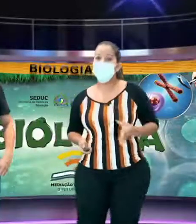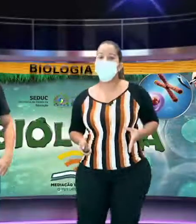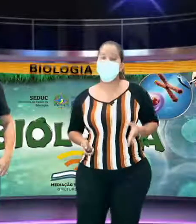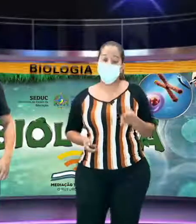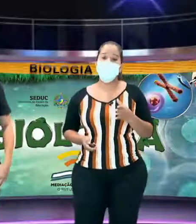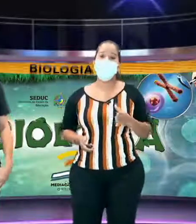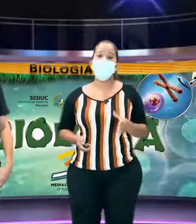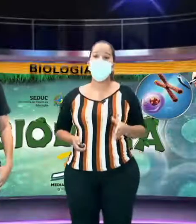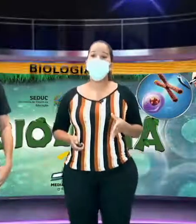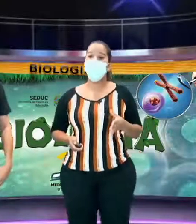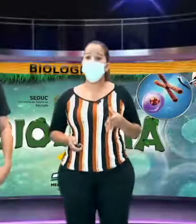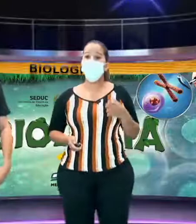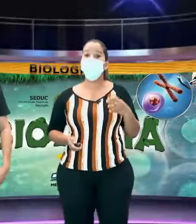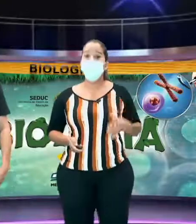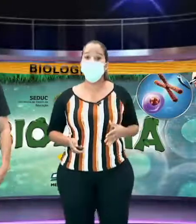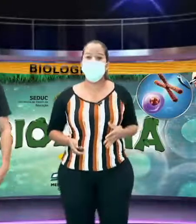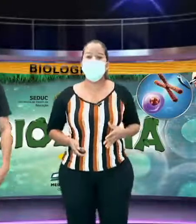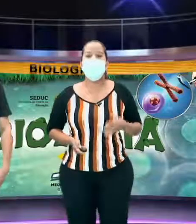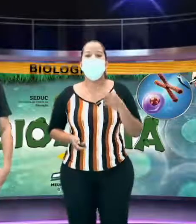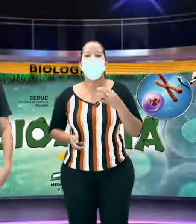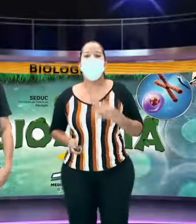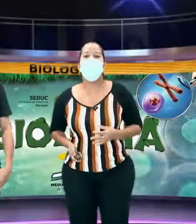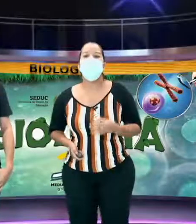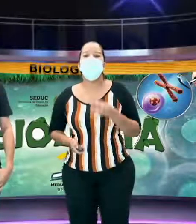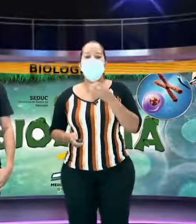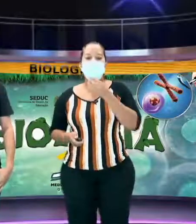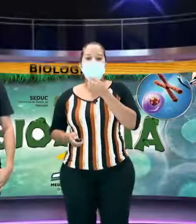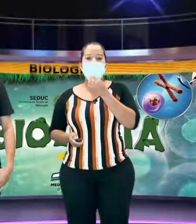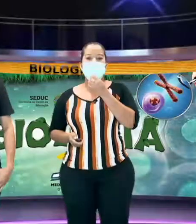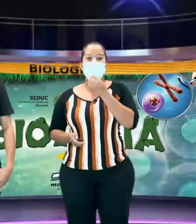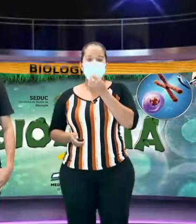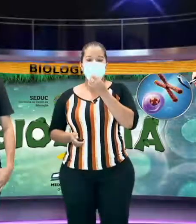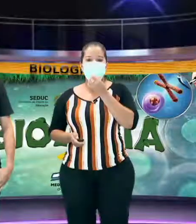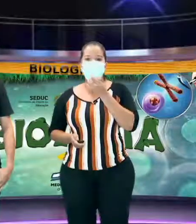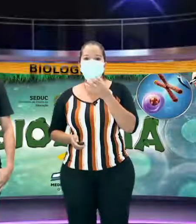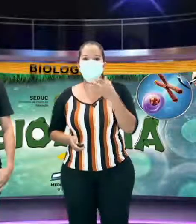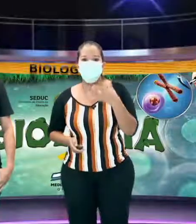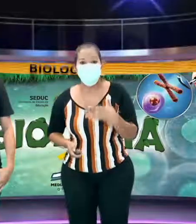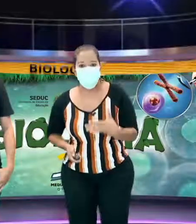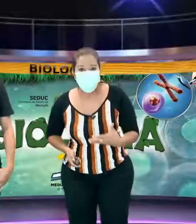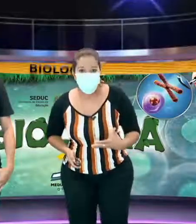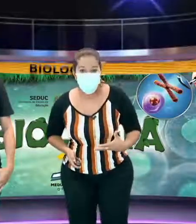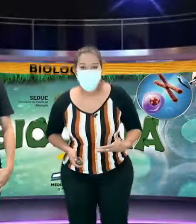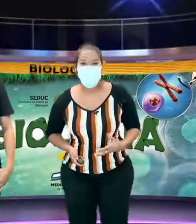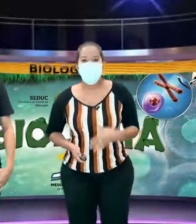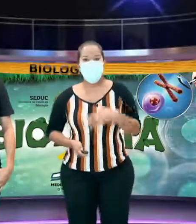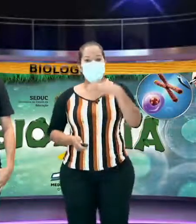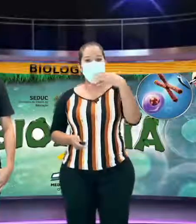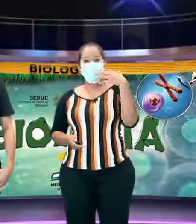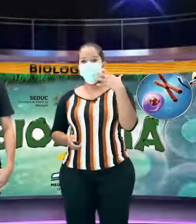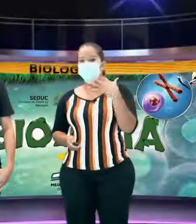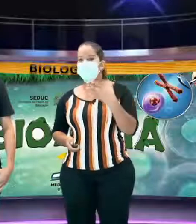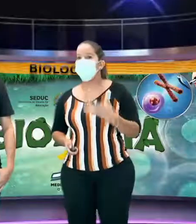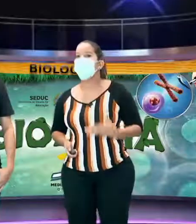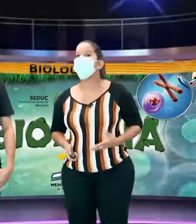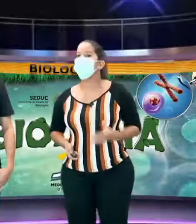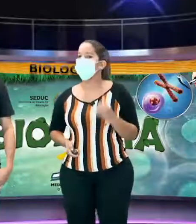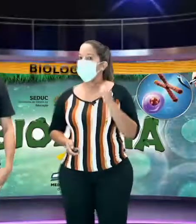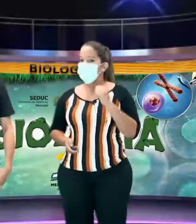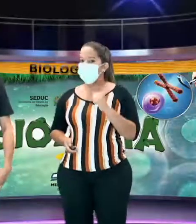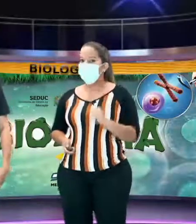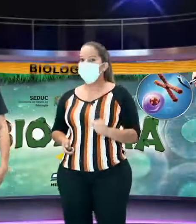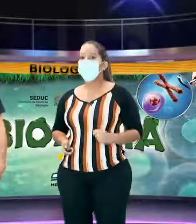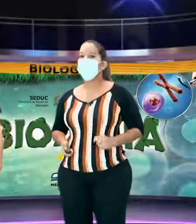de Mediação Tecnológica Rondônia, vai agora que está conectado conosco, pega o seu material